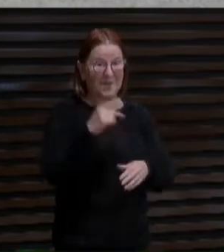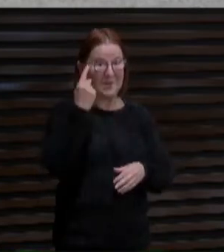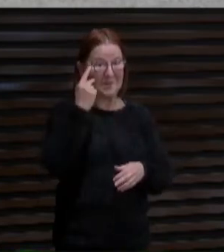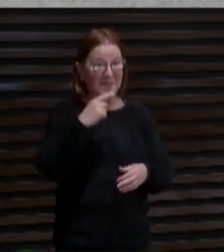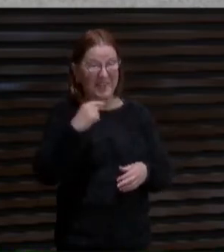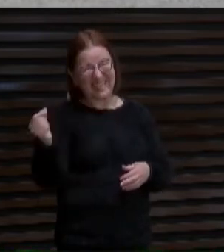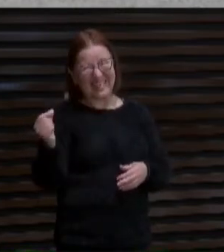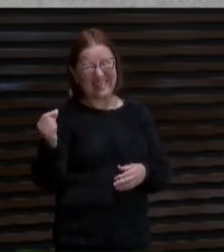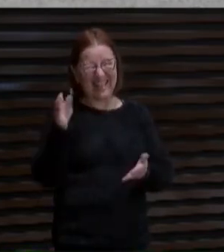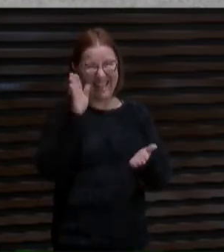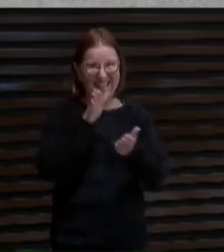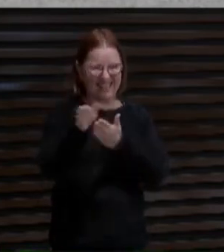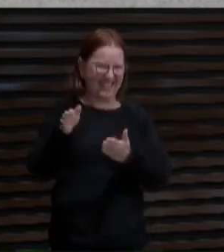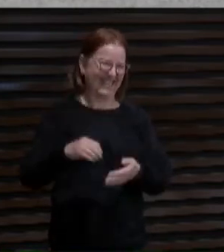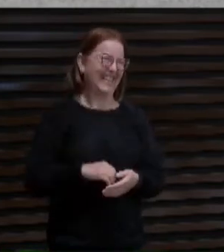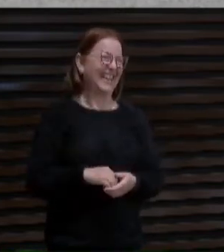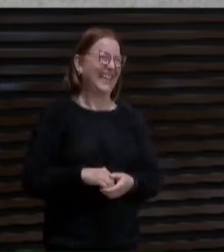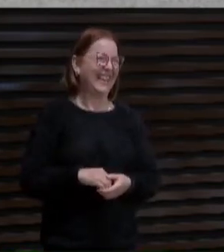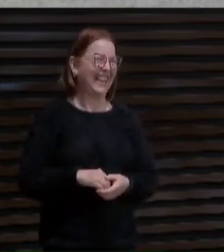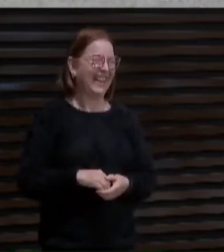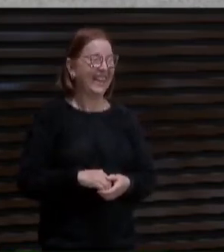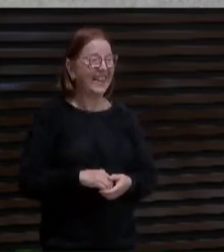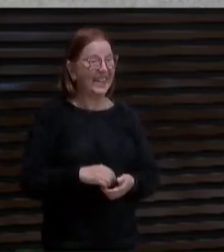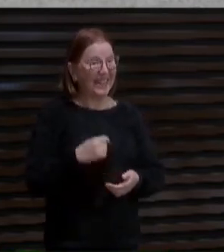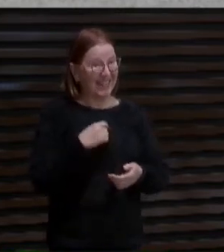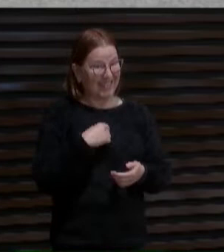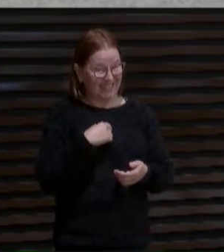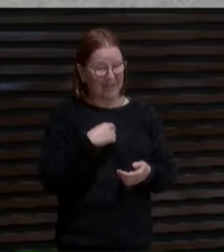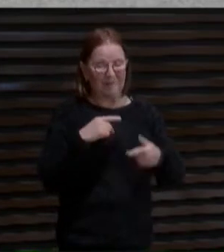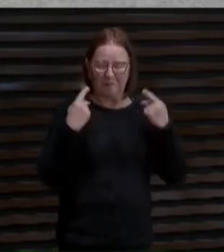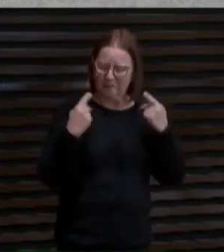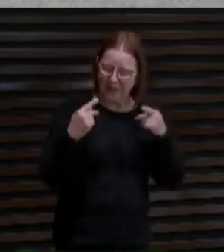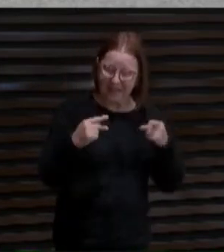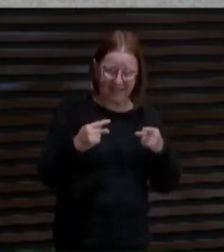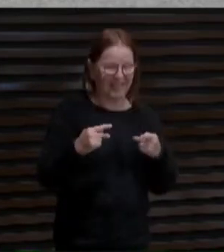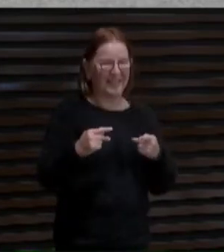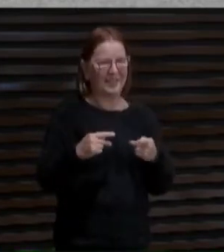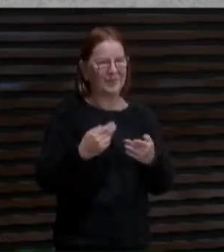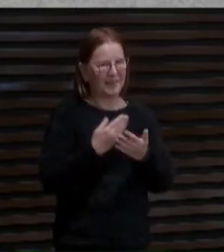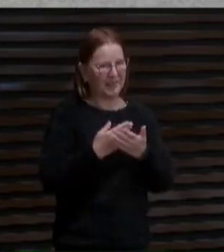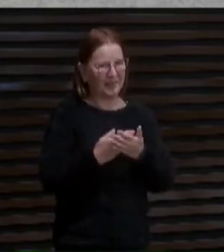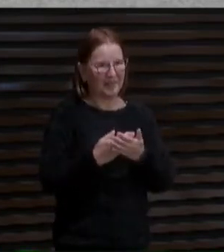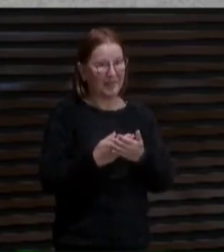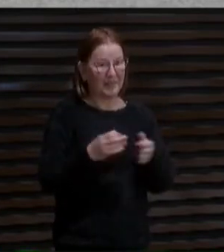E aí foi aquela série de estudo pronto para partir um dois três quatro